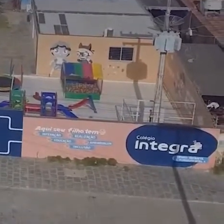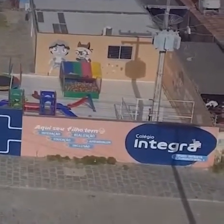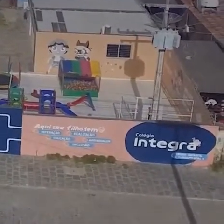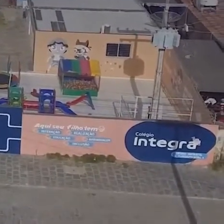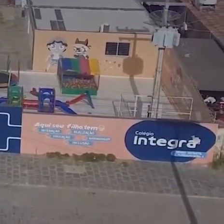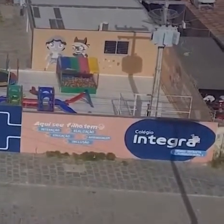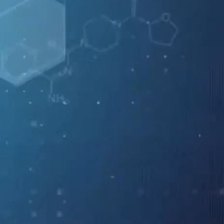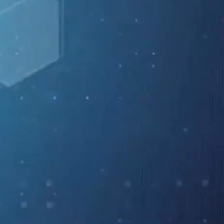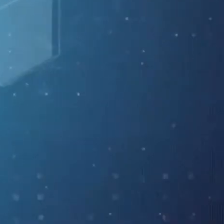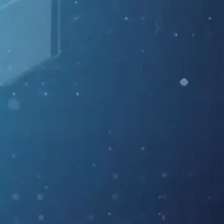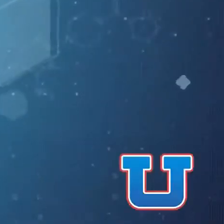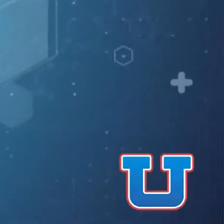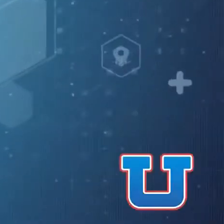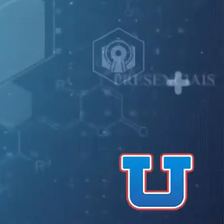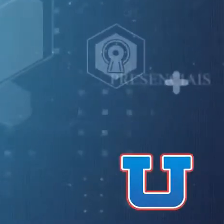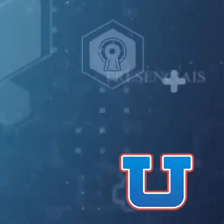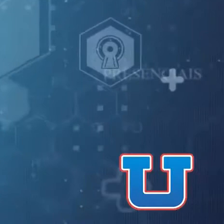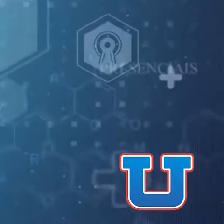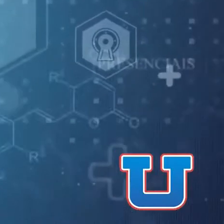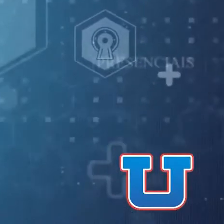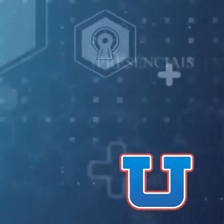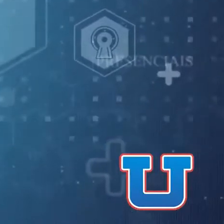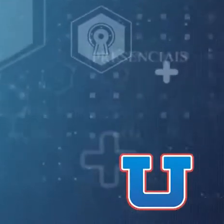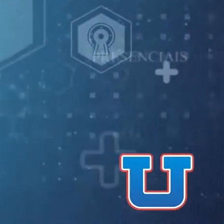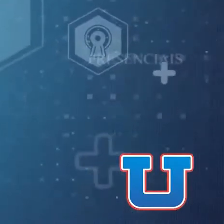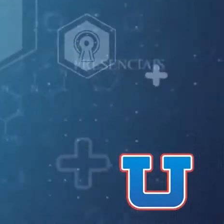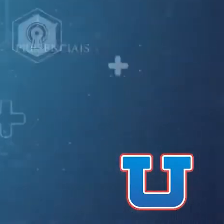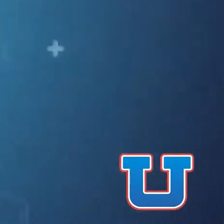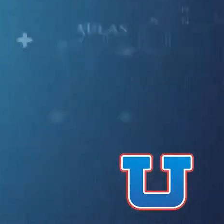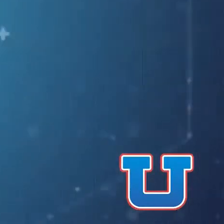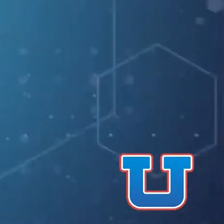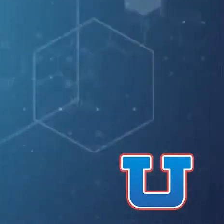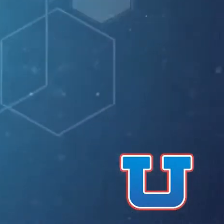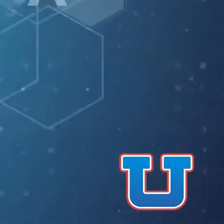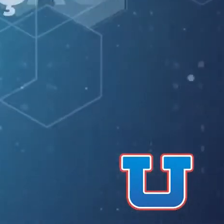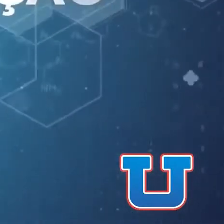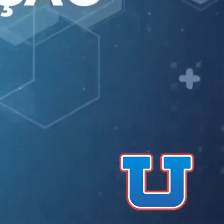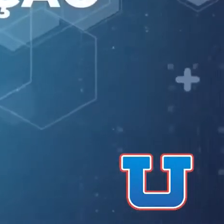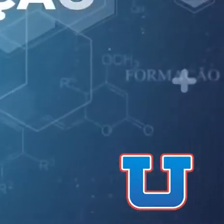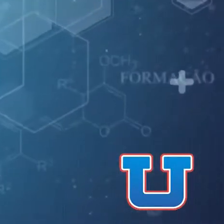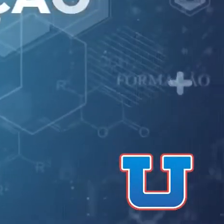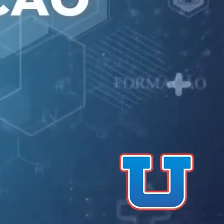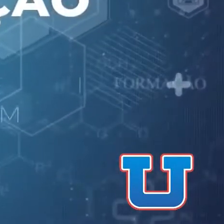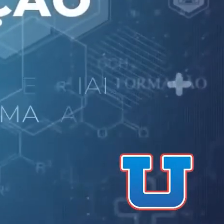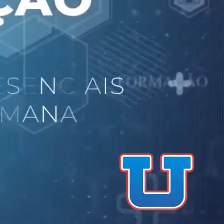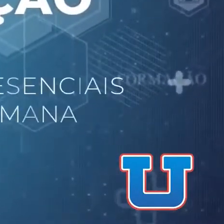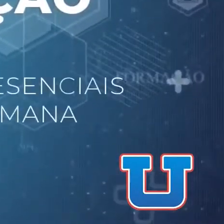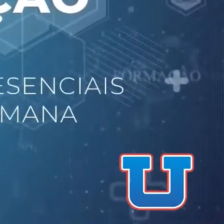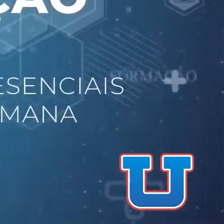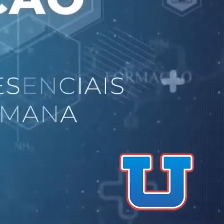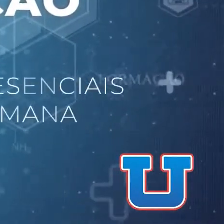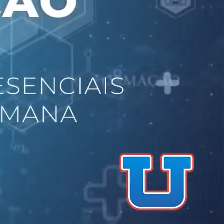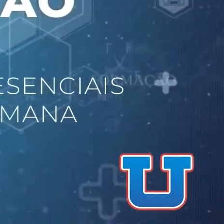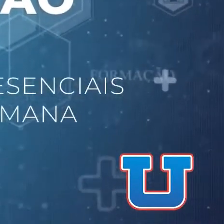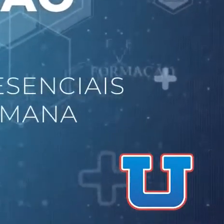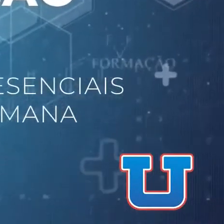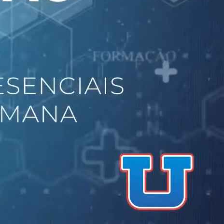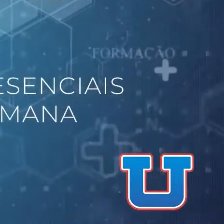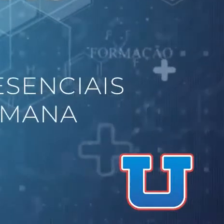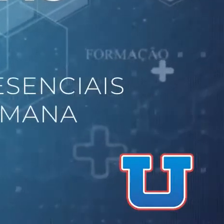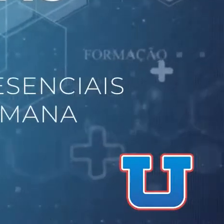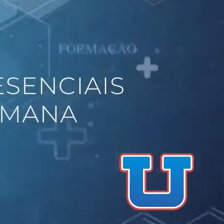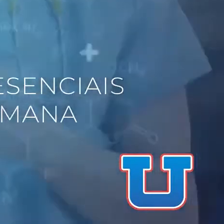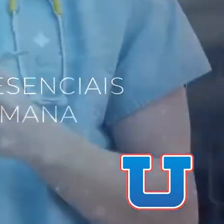educação à distância, lança os primeiros cursos semipresenciais na área de saúde da região. Cursos de enfermagem e nutrição com aulas